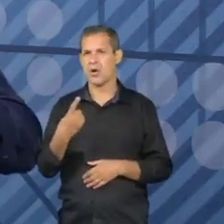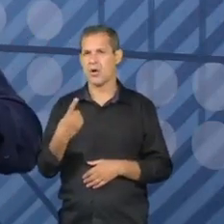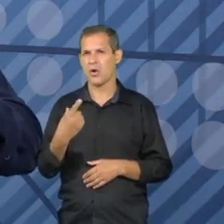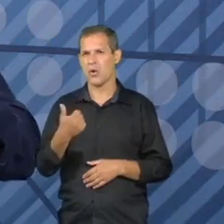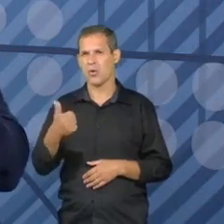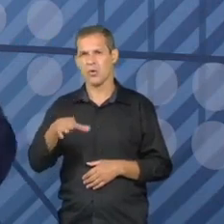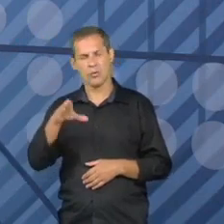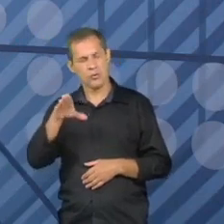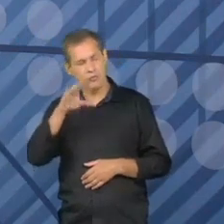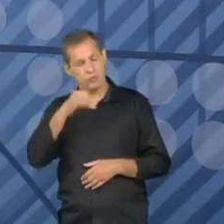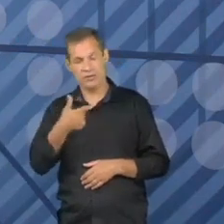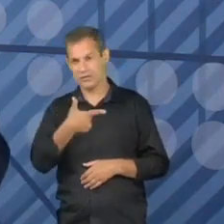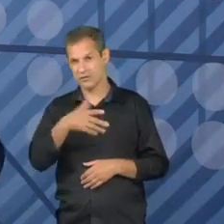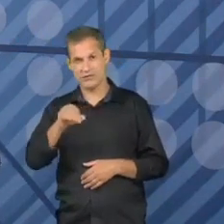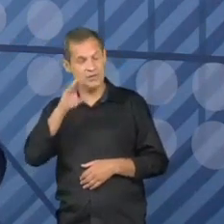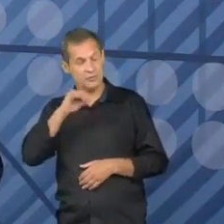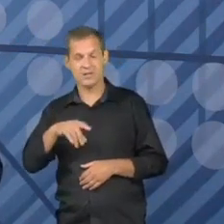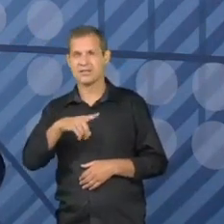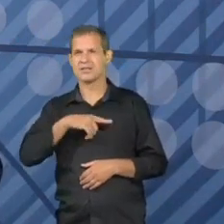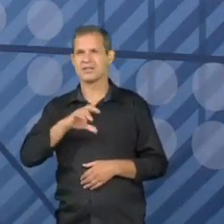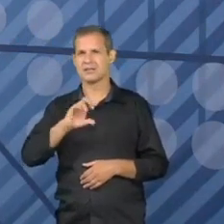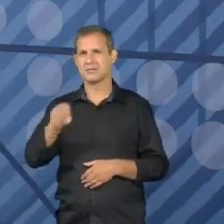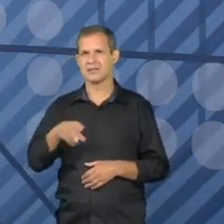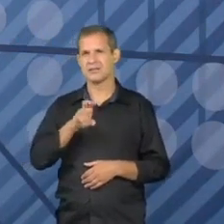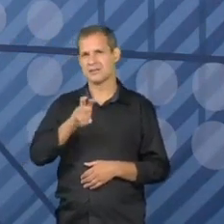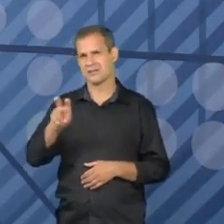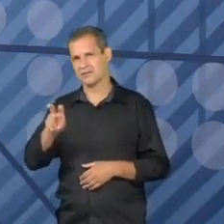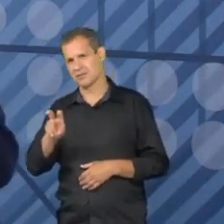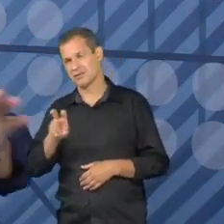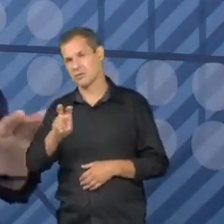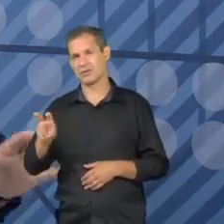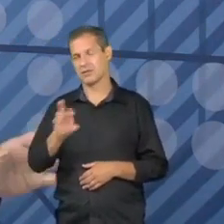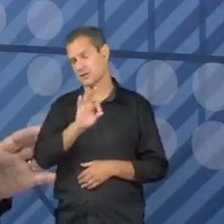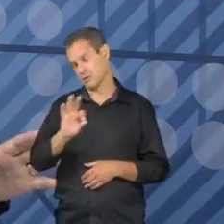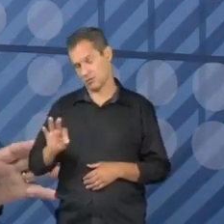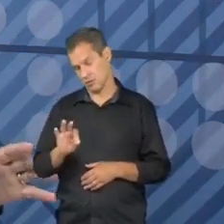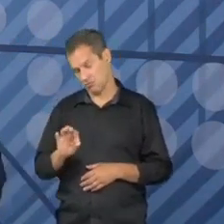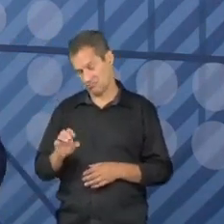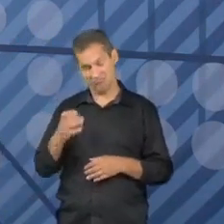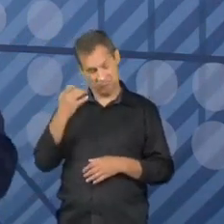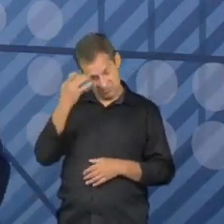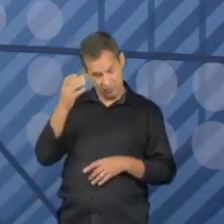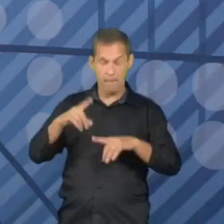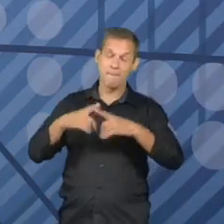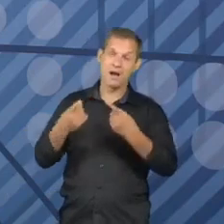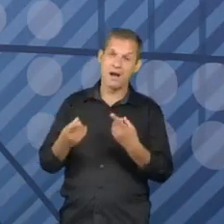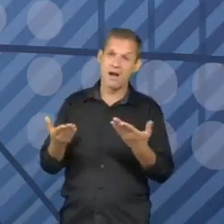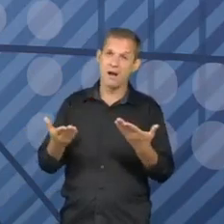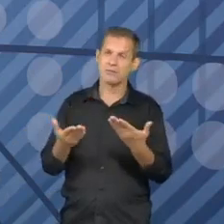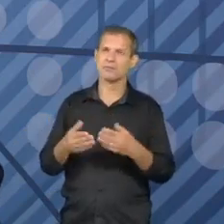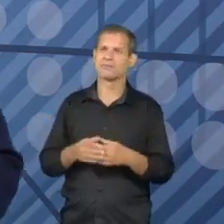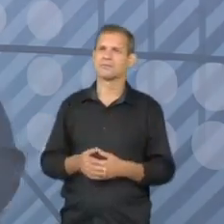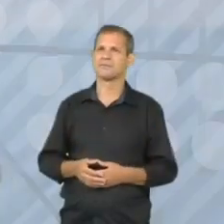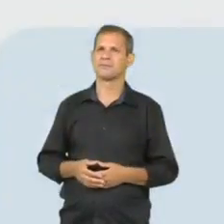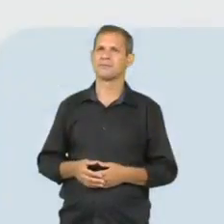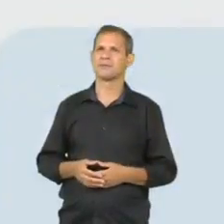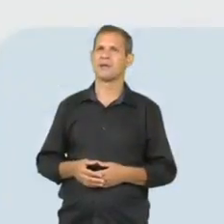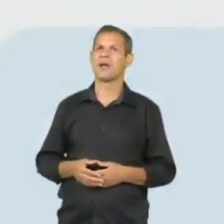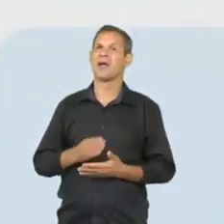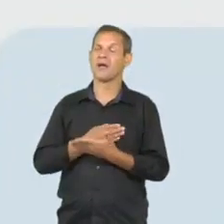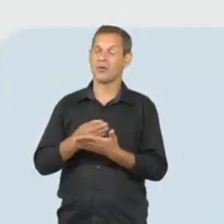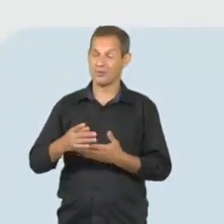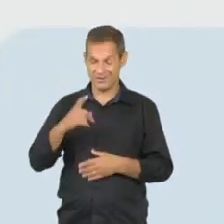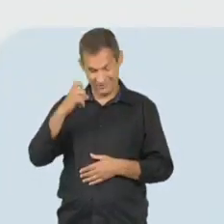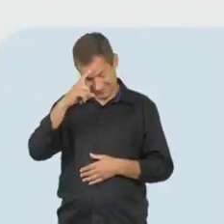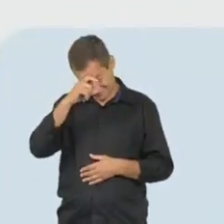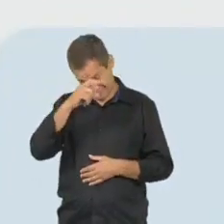tinha 20 funcionários, deu 0,55, 55%. Tá fácil. Próximo ponto. Aí já começa a ficar